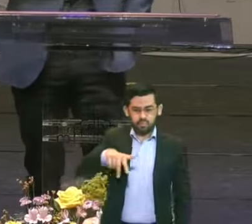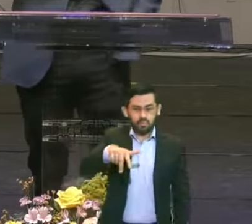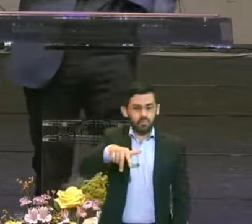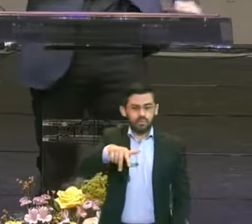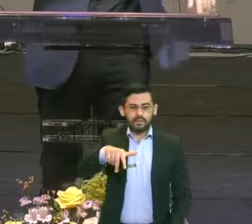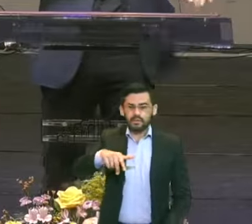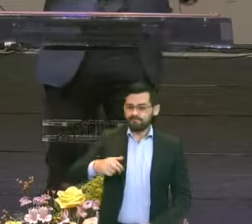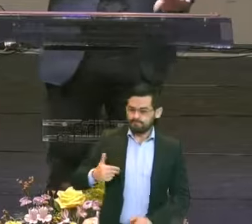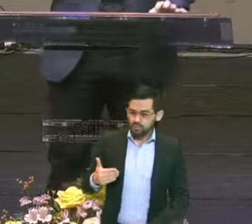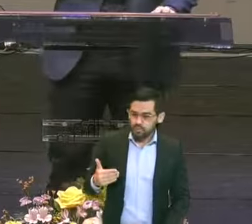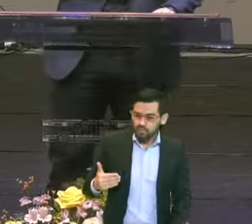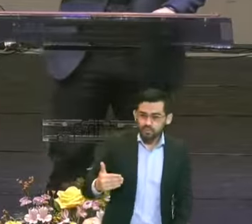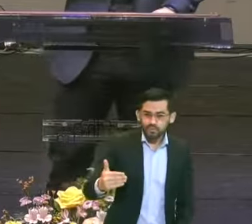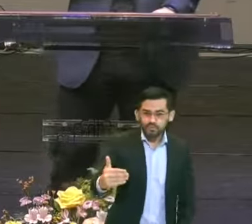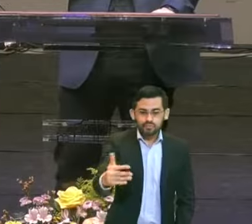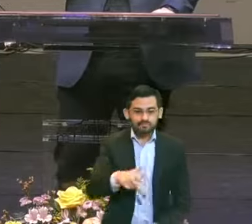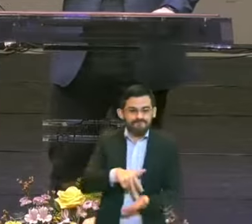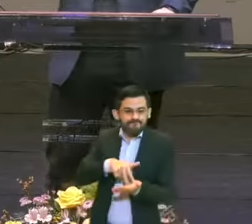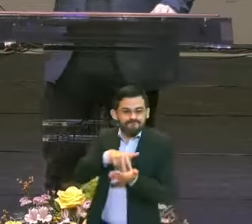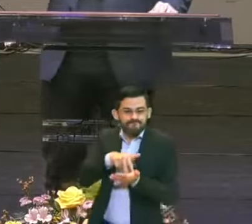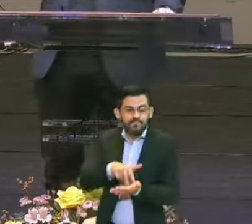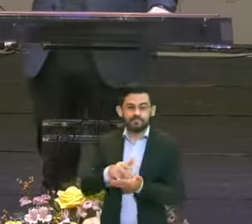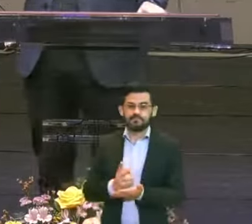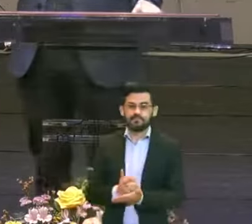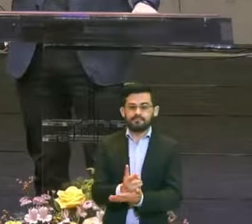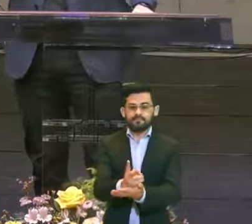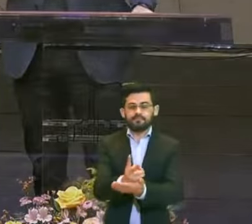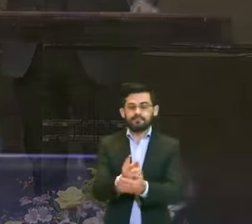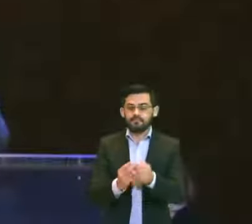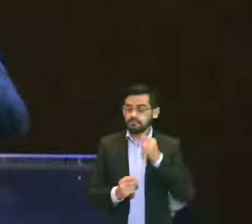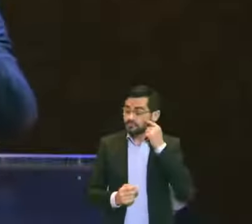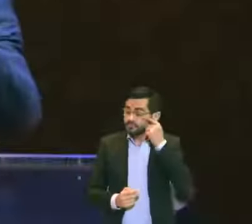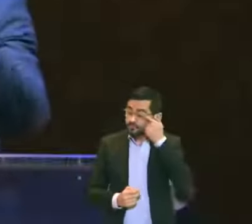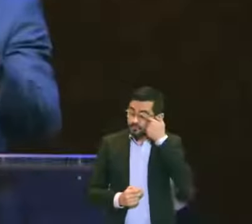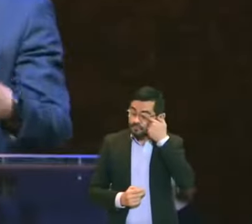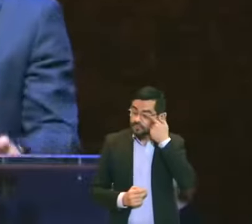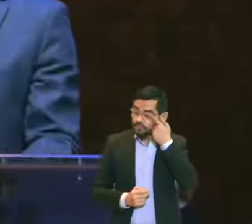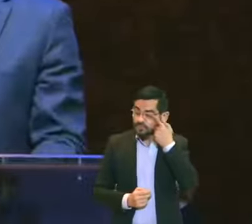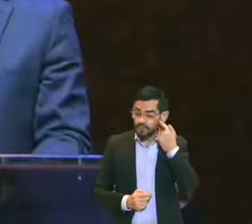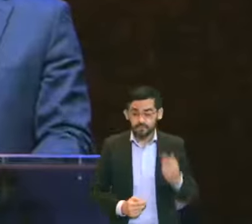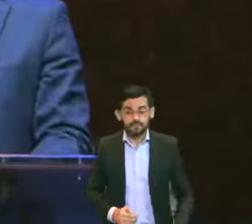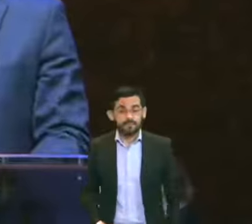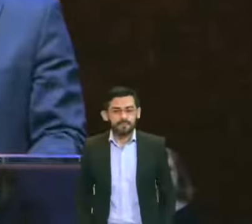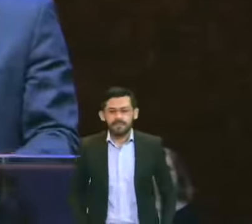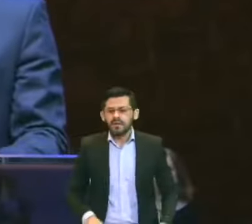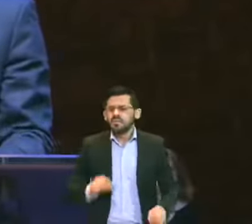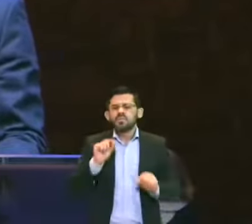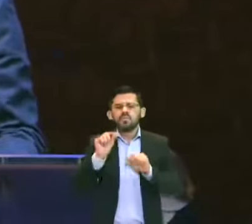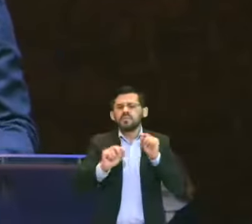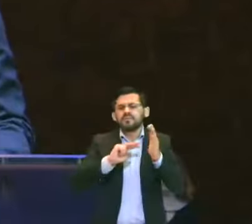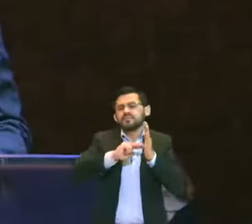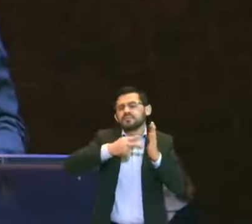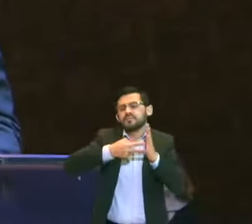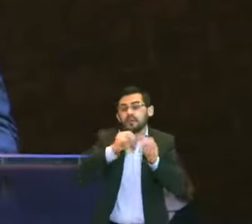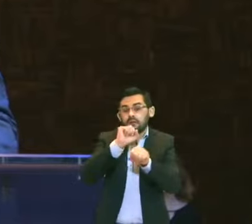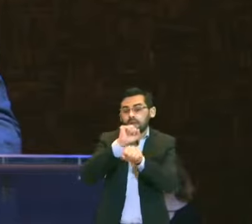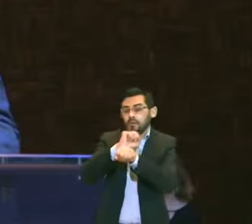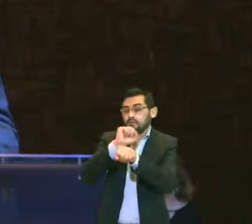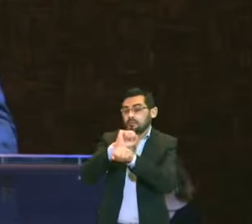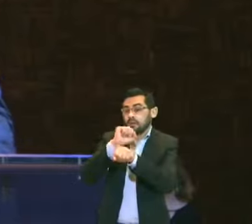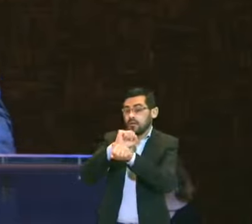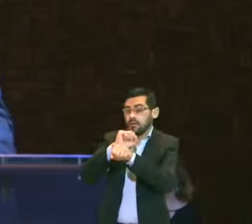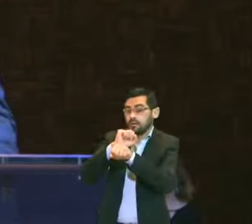e não se fadigam. O que significa esperar em